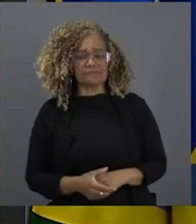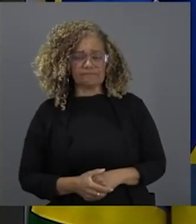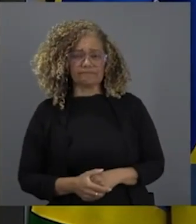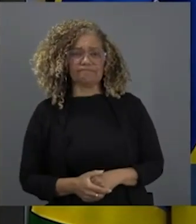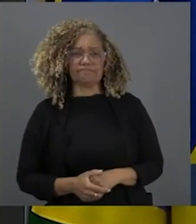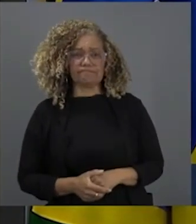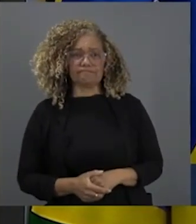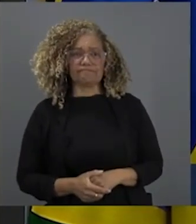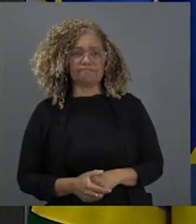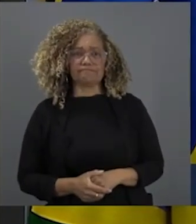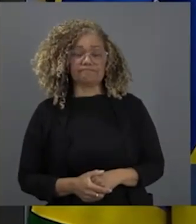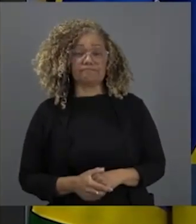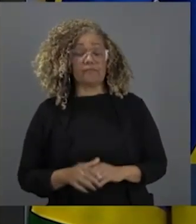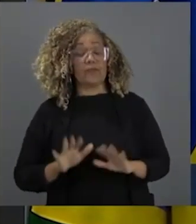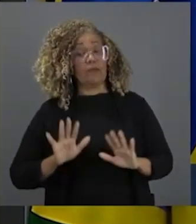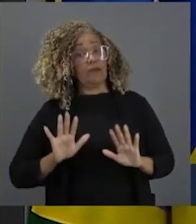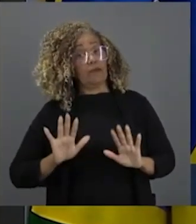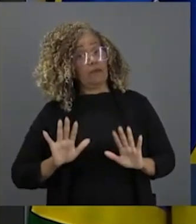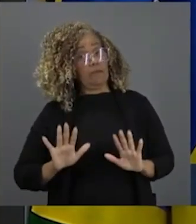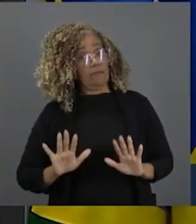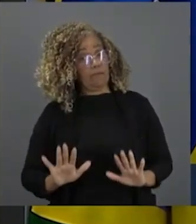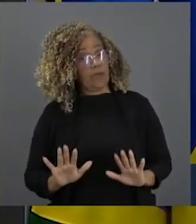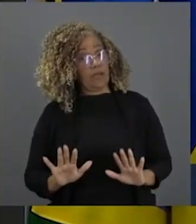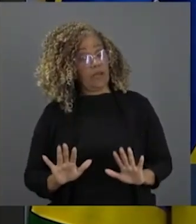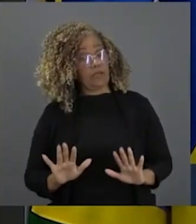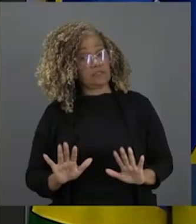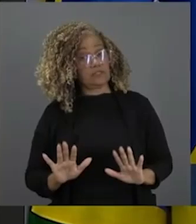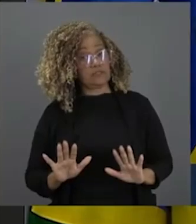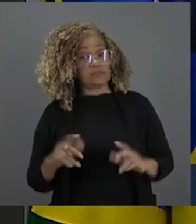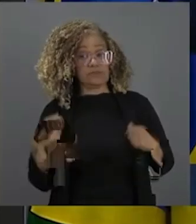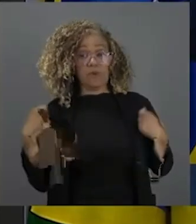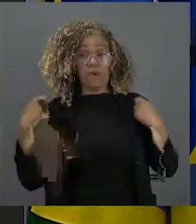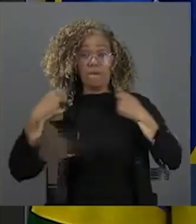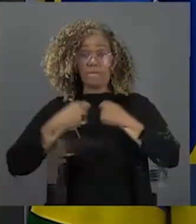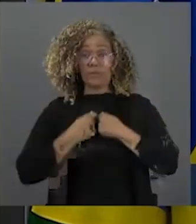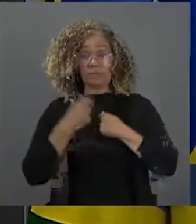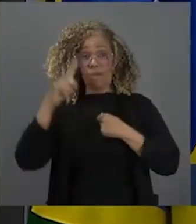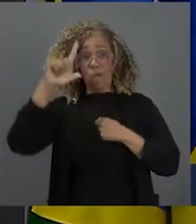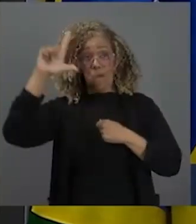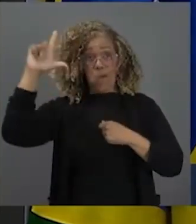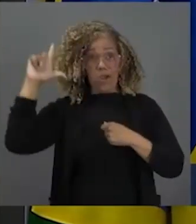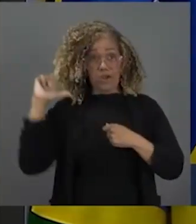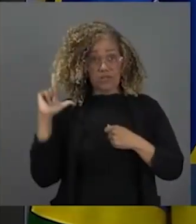assim mas o Ministro Alexandre de Moraes